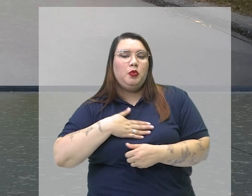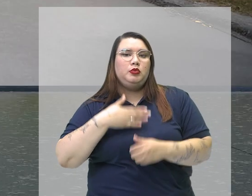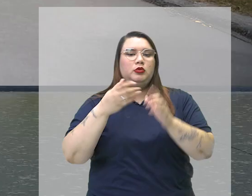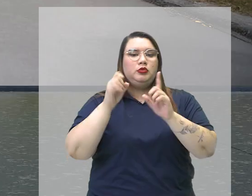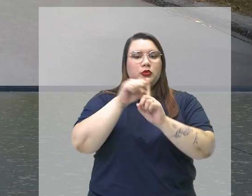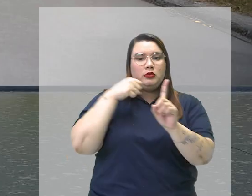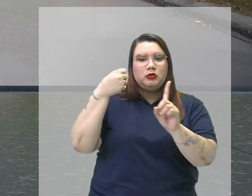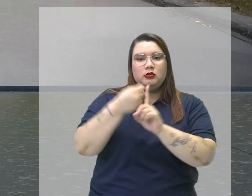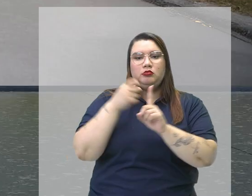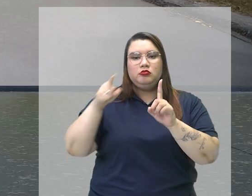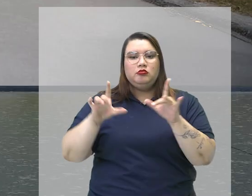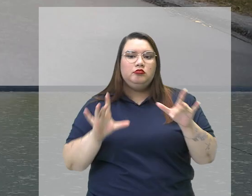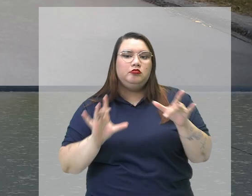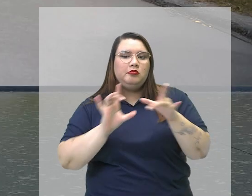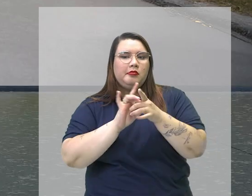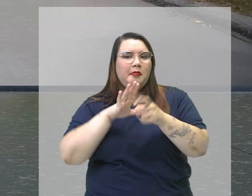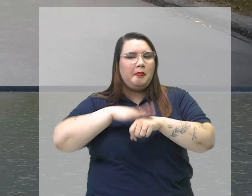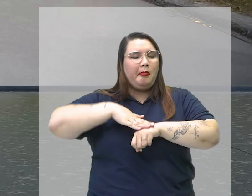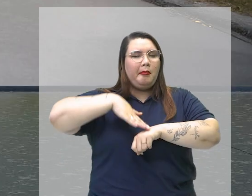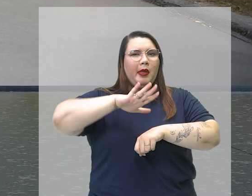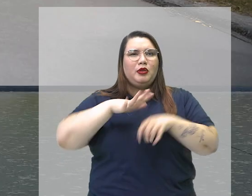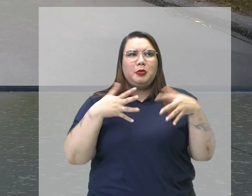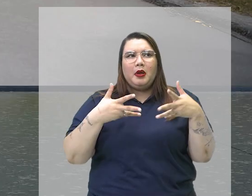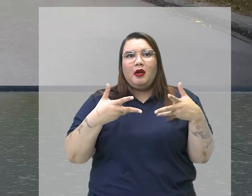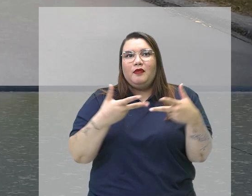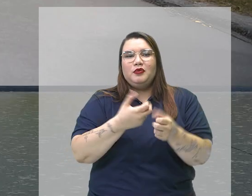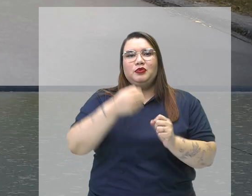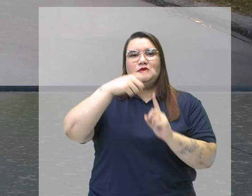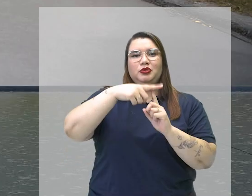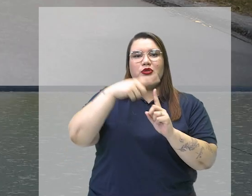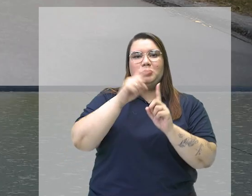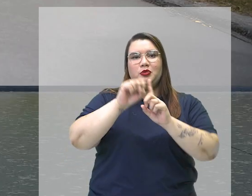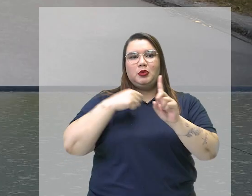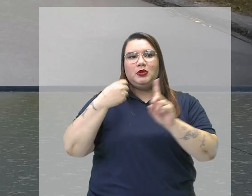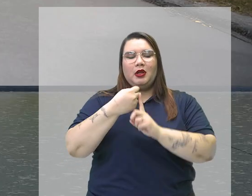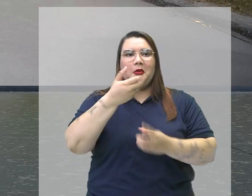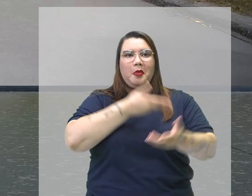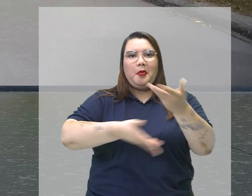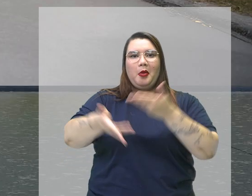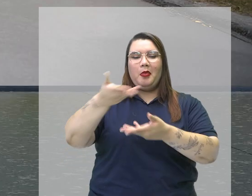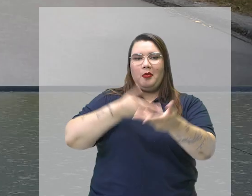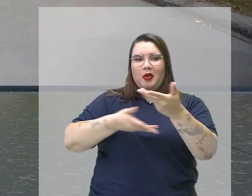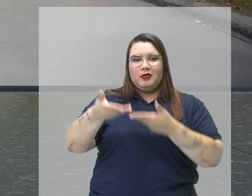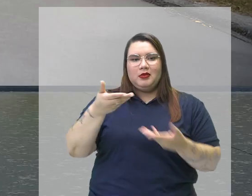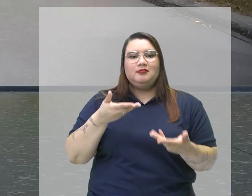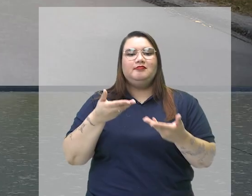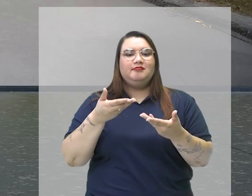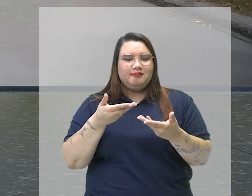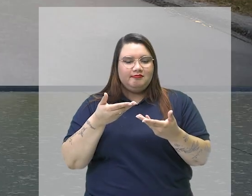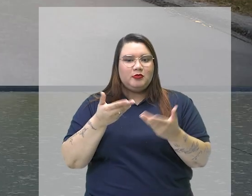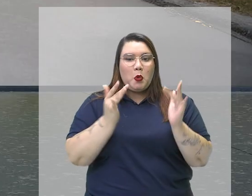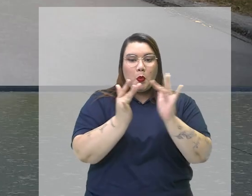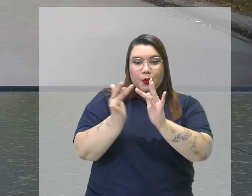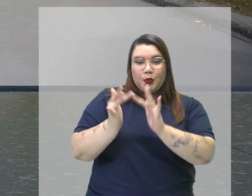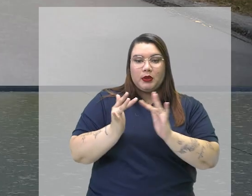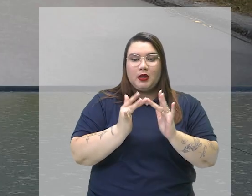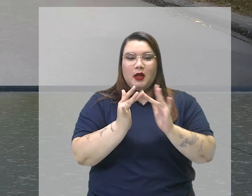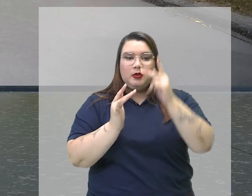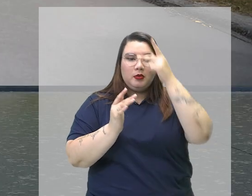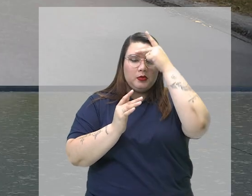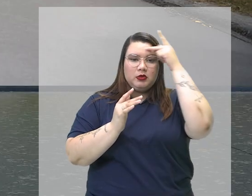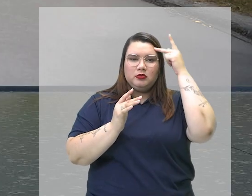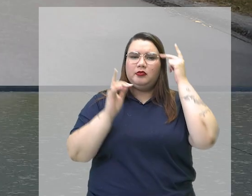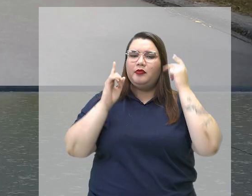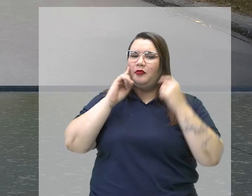construção social, eles constituem uma das mais ricas formas de interação social, ou seja, de